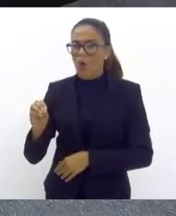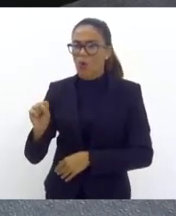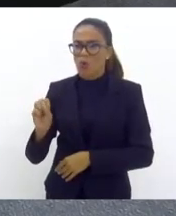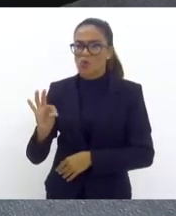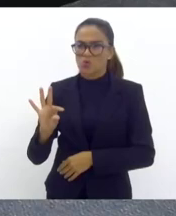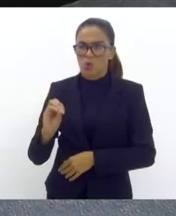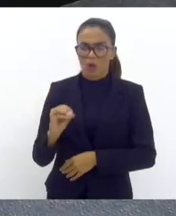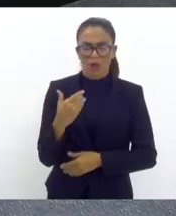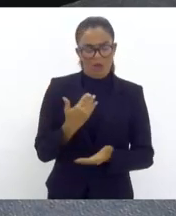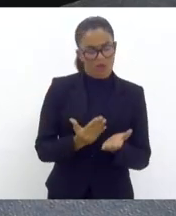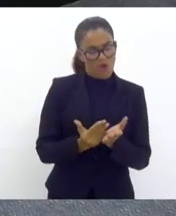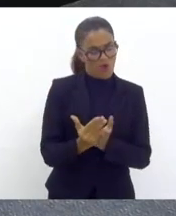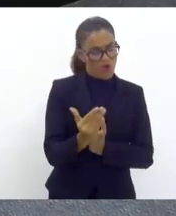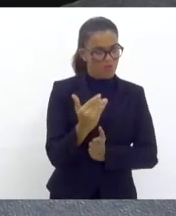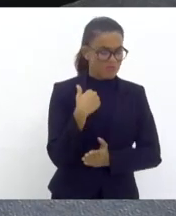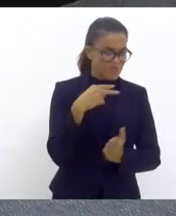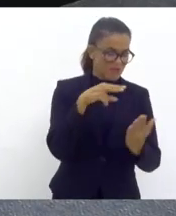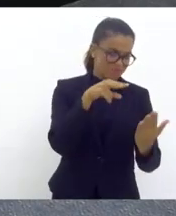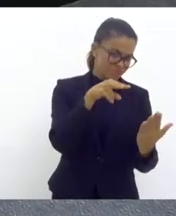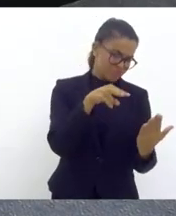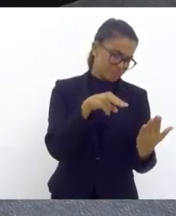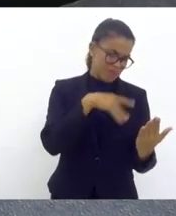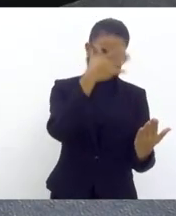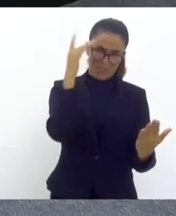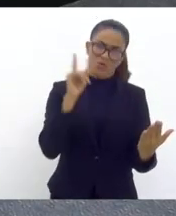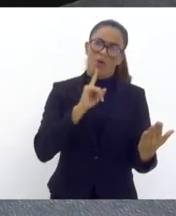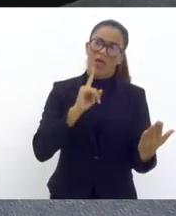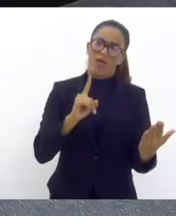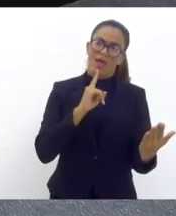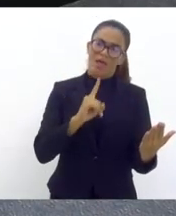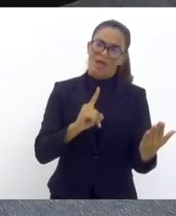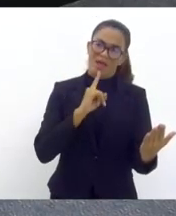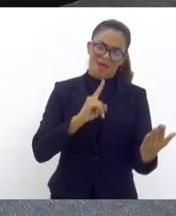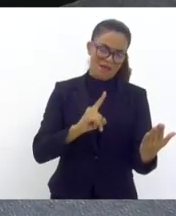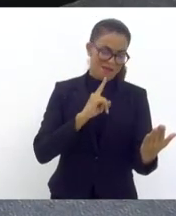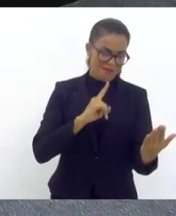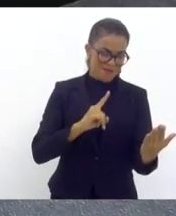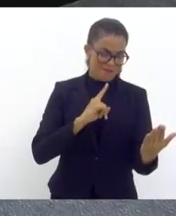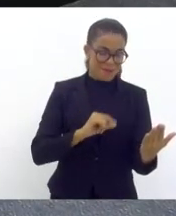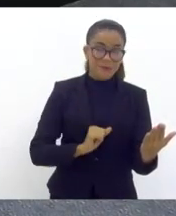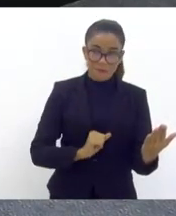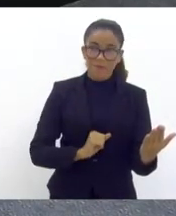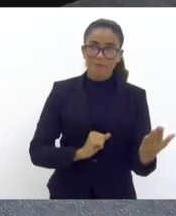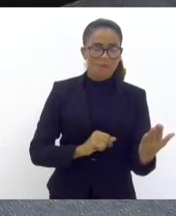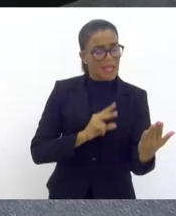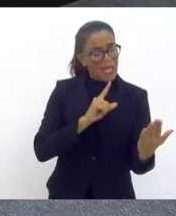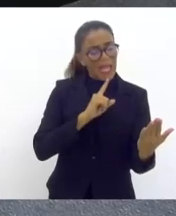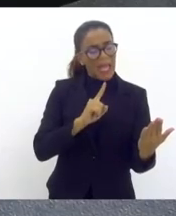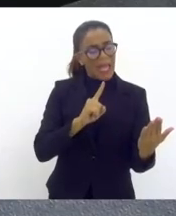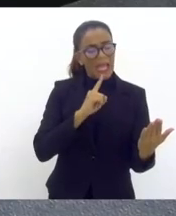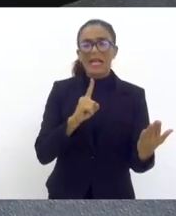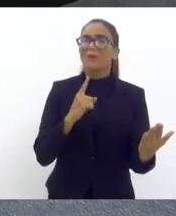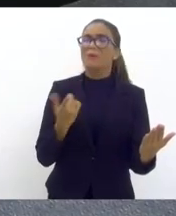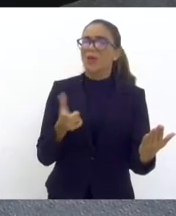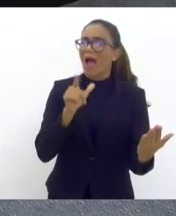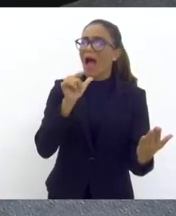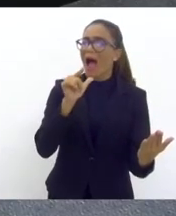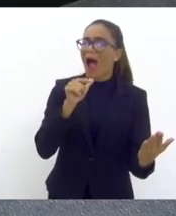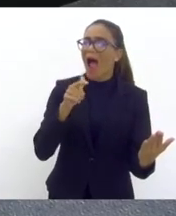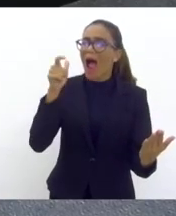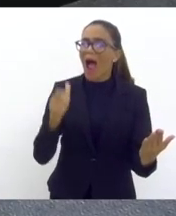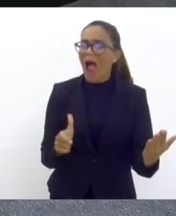comecei ver as pessoas reclamando nosso decano aqui Luiz Paulo Reclamando a falta d'água